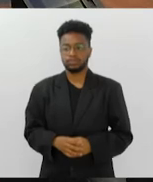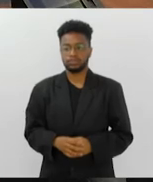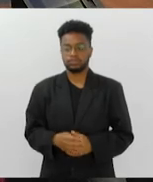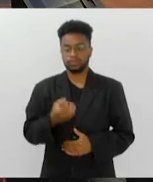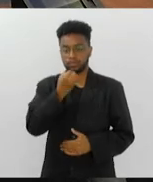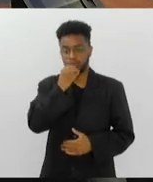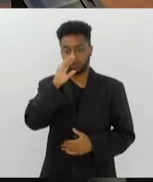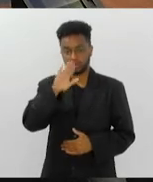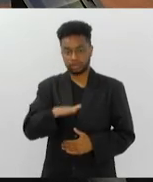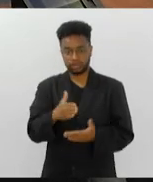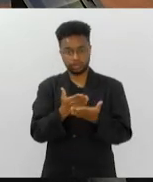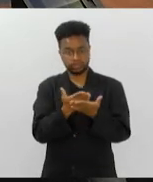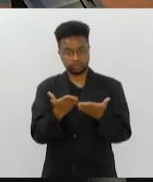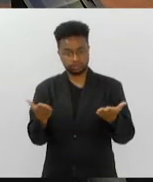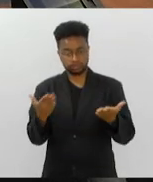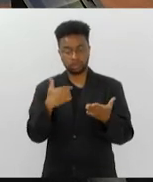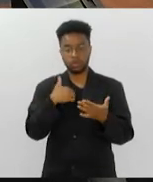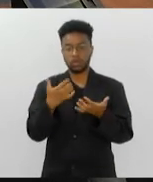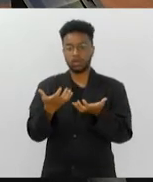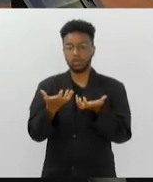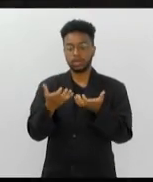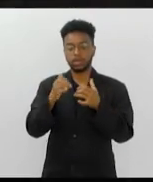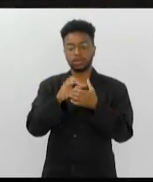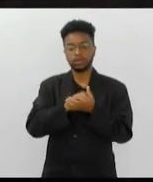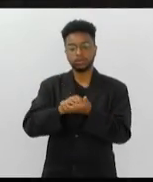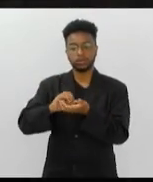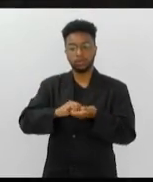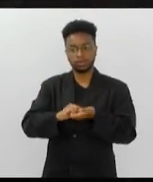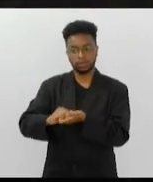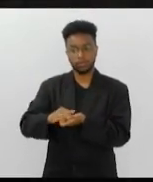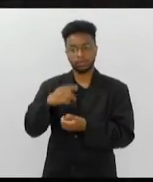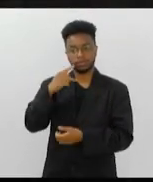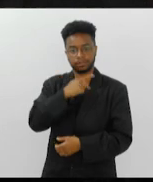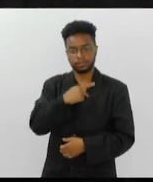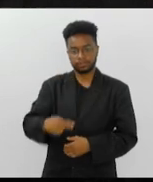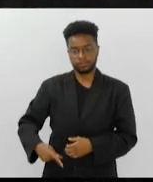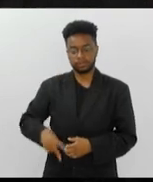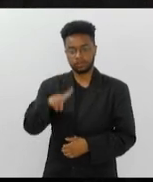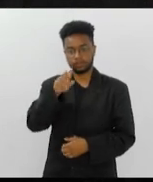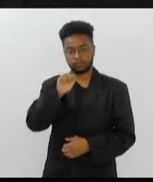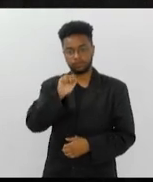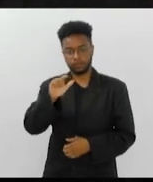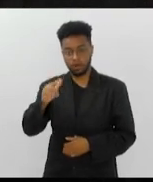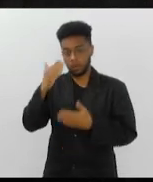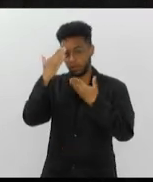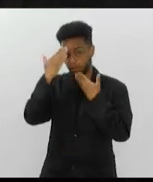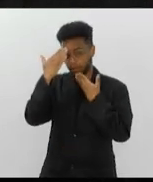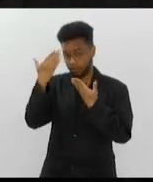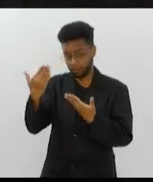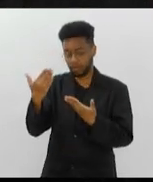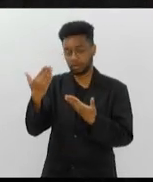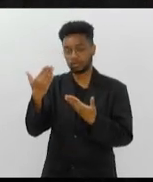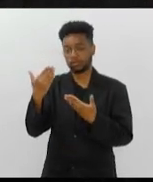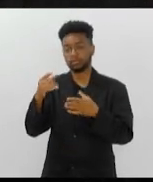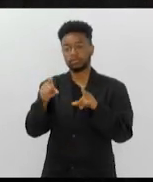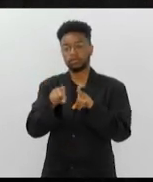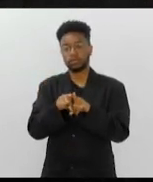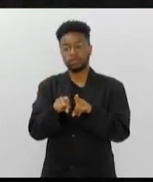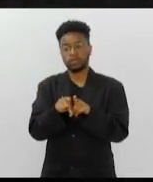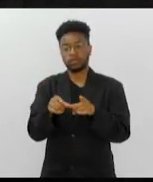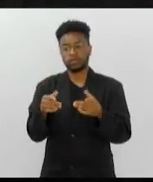Boa tarde a todos. Queria saudar aqui nosso presidente Valdo Seasa. Muito obrigado pela colocação. Vim aqui